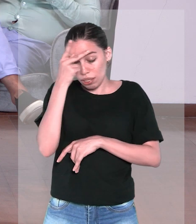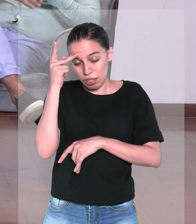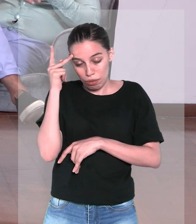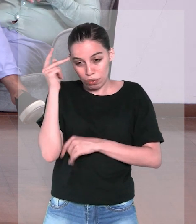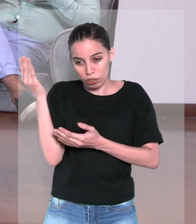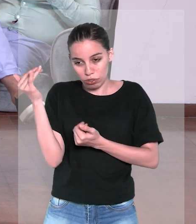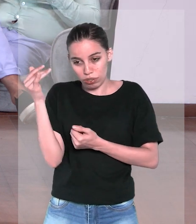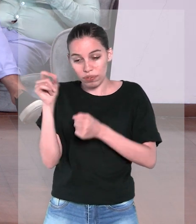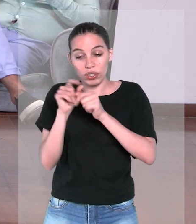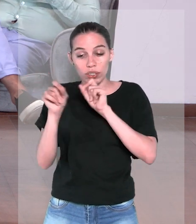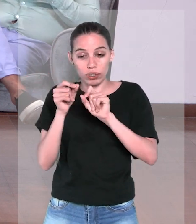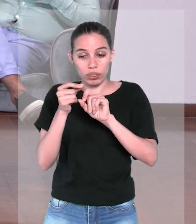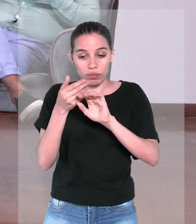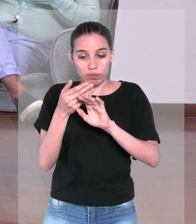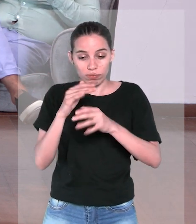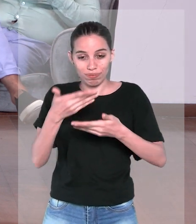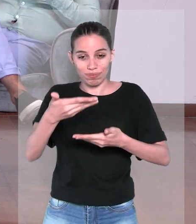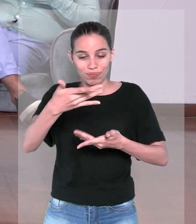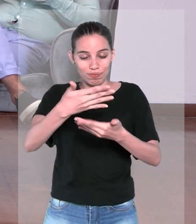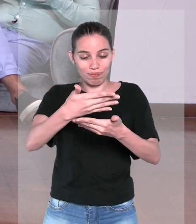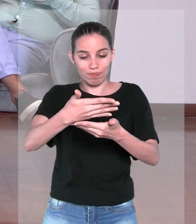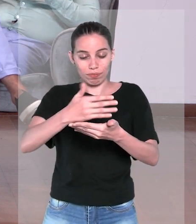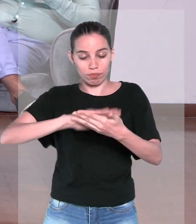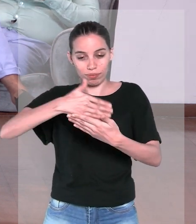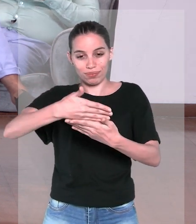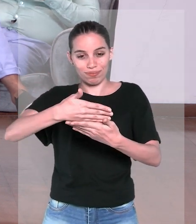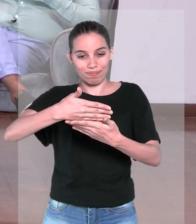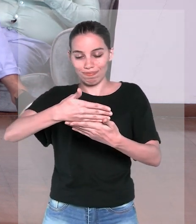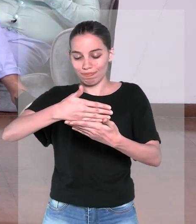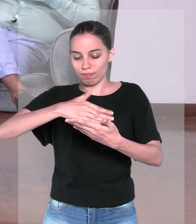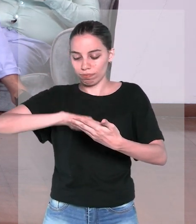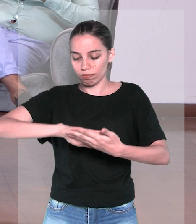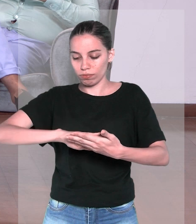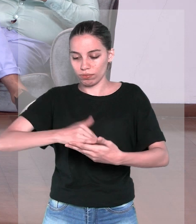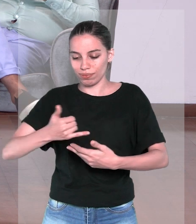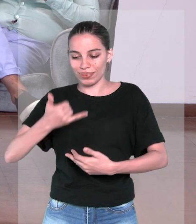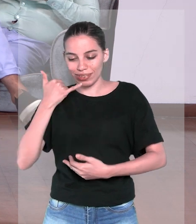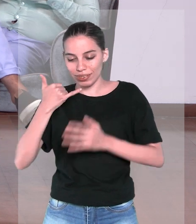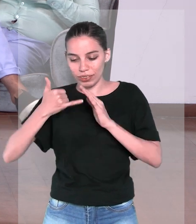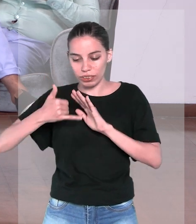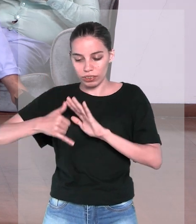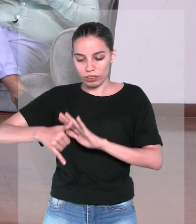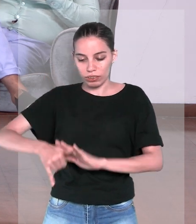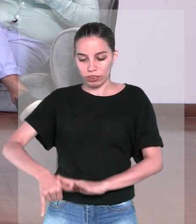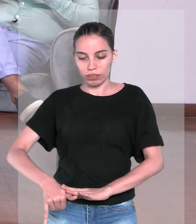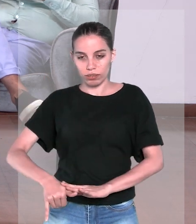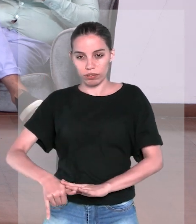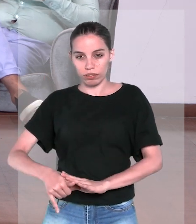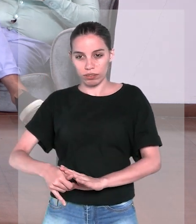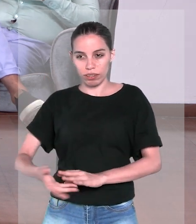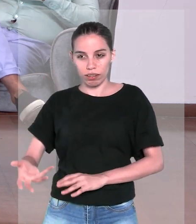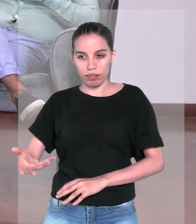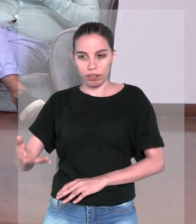não se dá dessa maneira, se dá a face com a inteligência artificial. Por exemplo, é comum que jovens